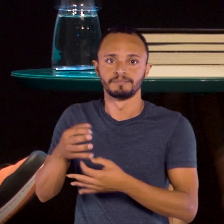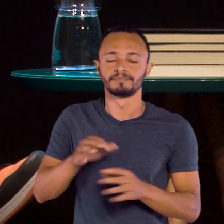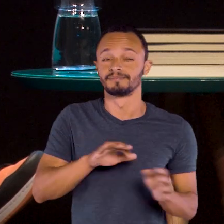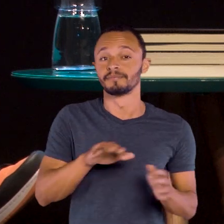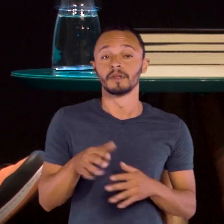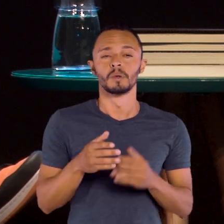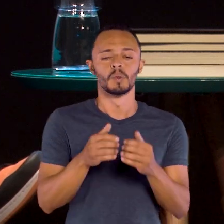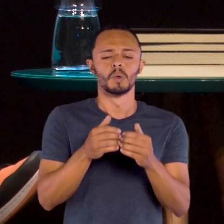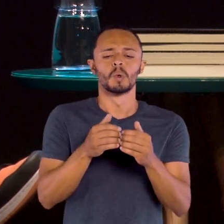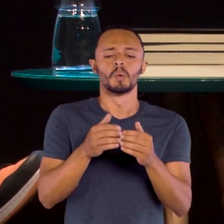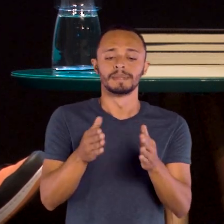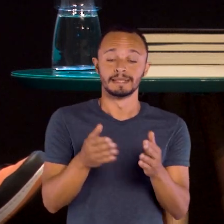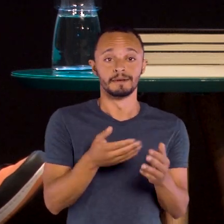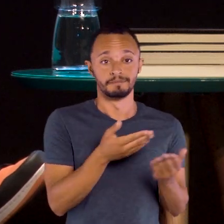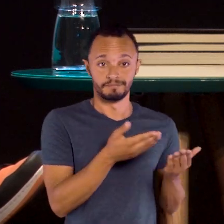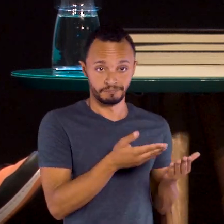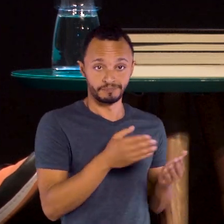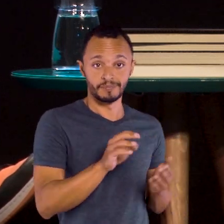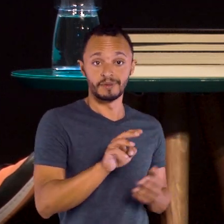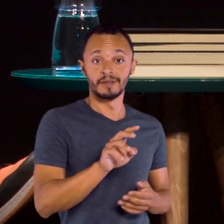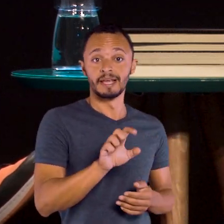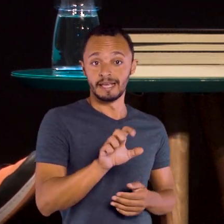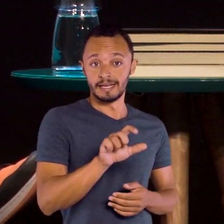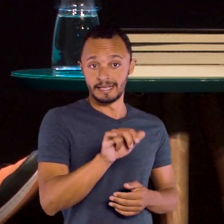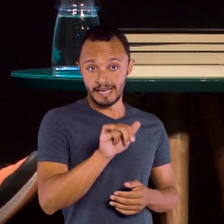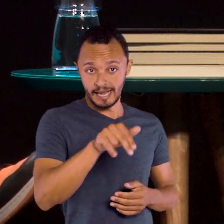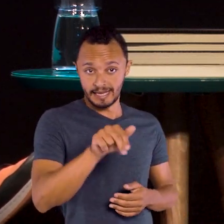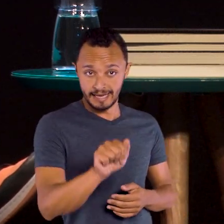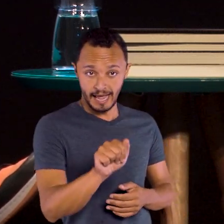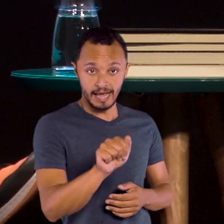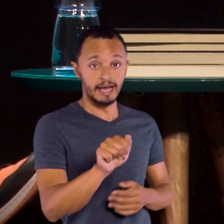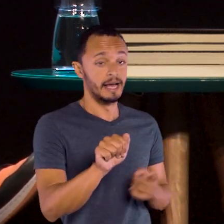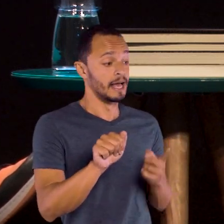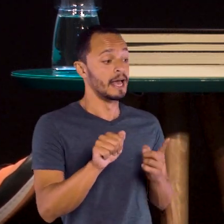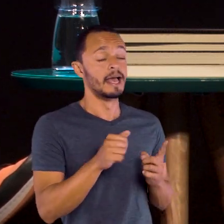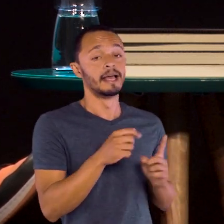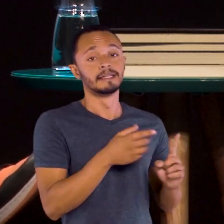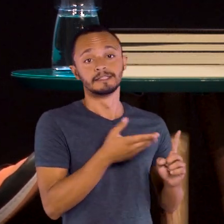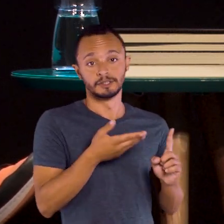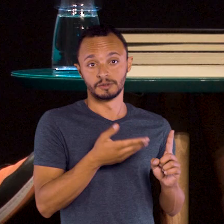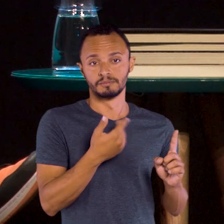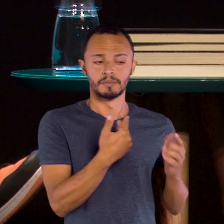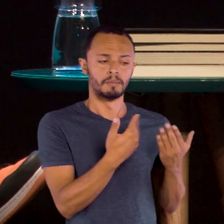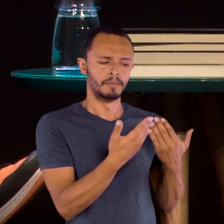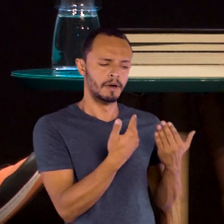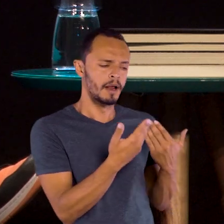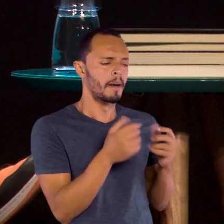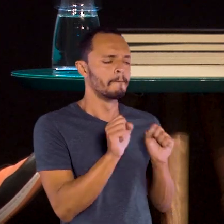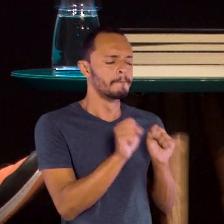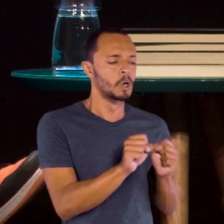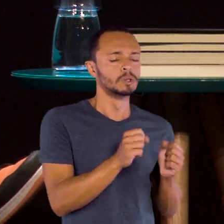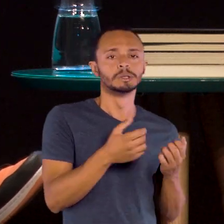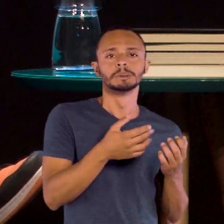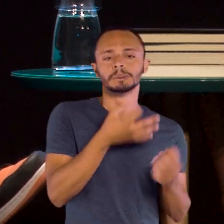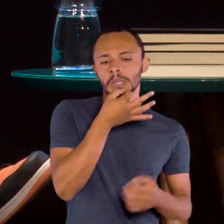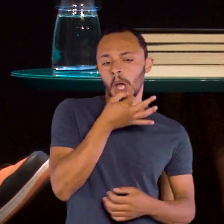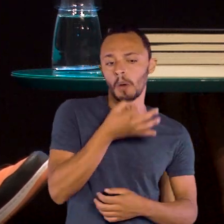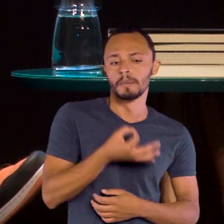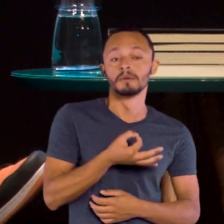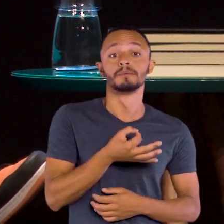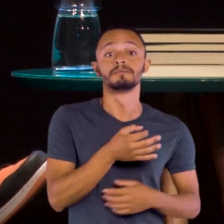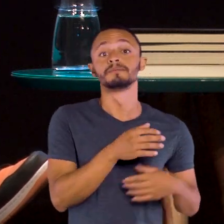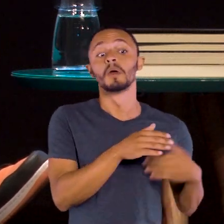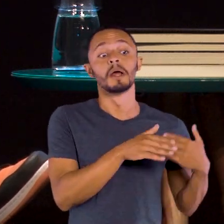queria começar com a Eliane, com a Eliana, que eu acho que a gente podia falar um pouco, Eliana, dessa